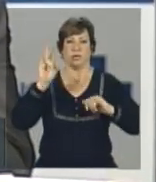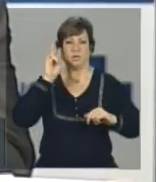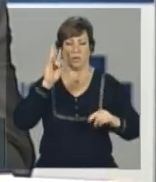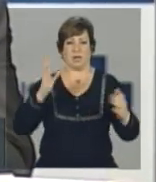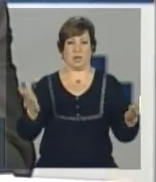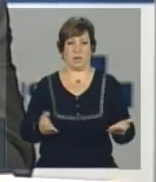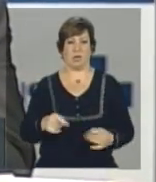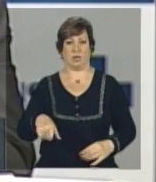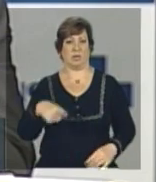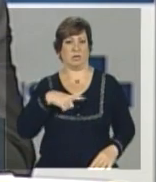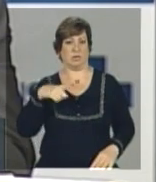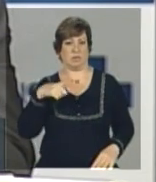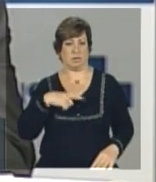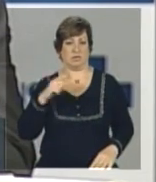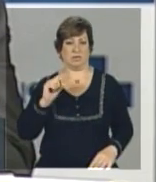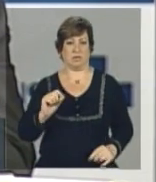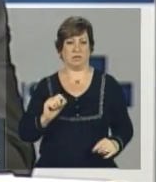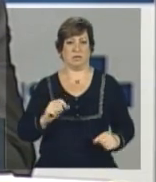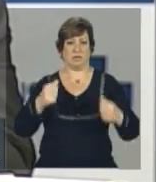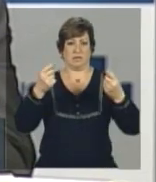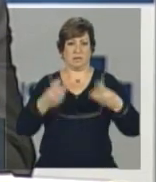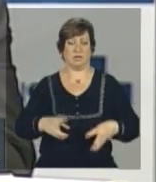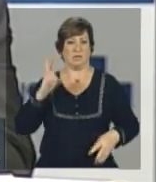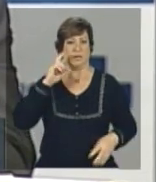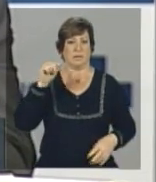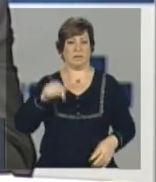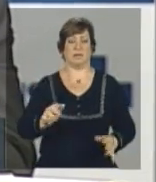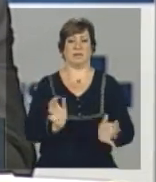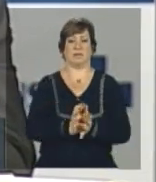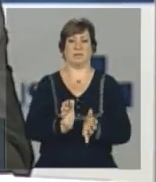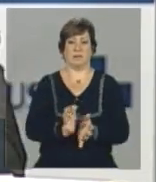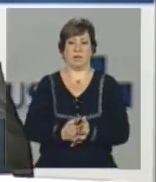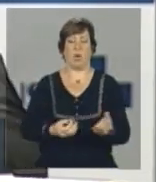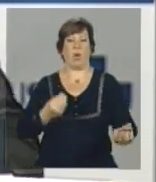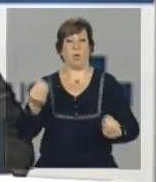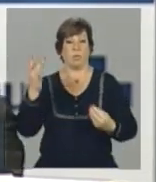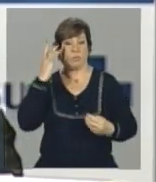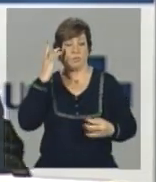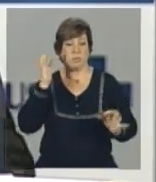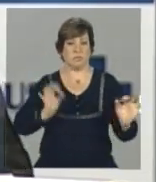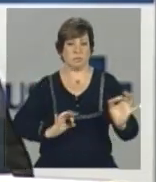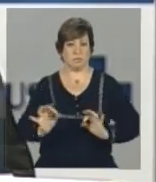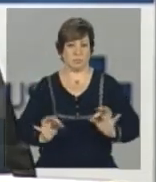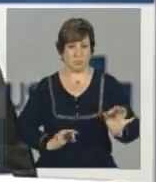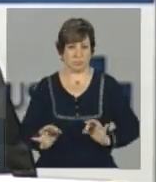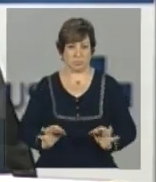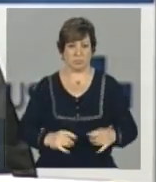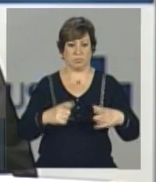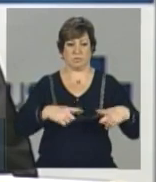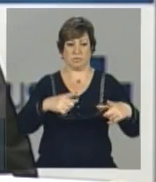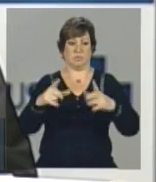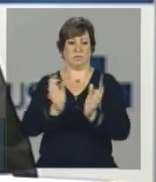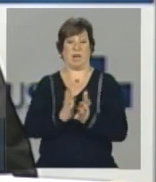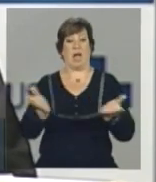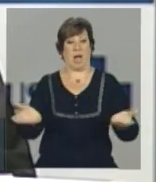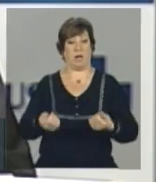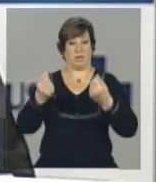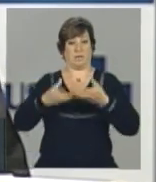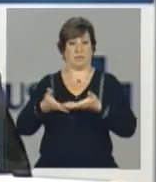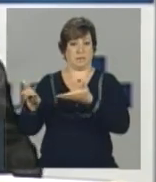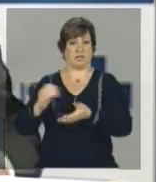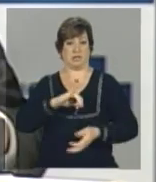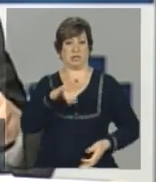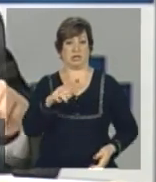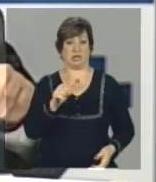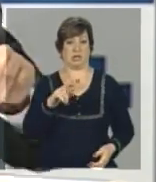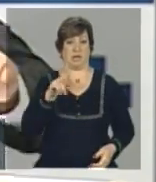atualização do Lira, em alguns municípios, inclusive, revendo as estratégias de controle vetorial. Passava o Dr. Jarbas